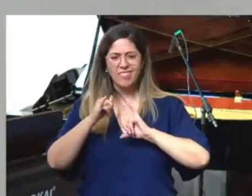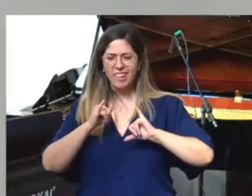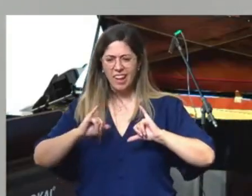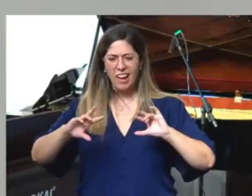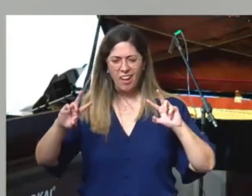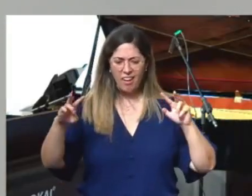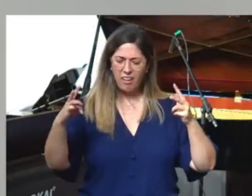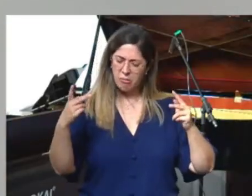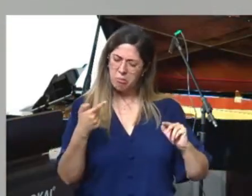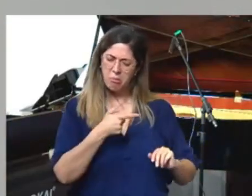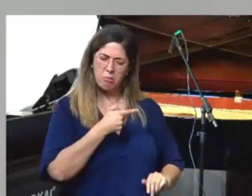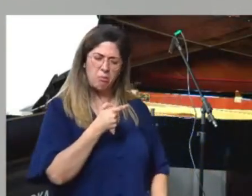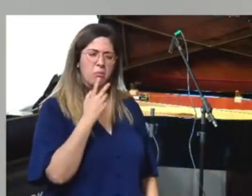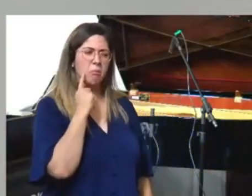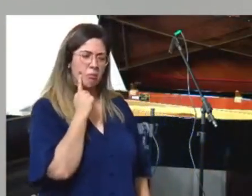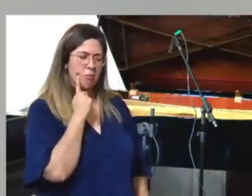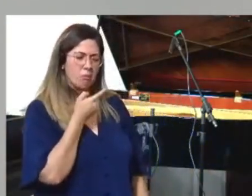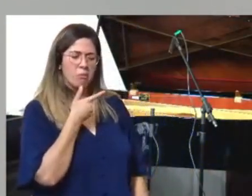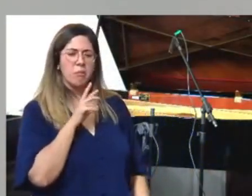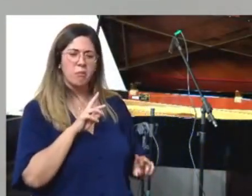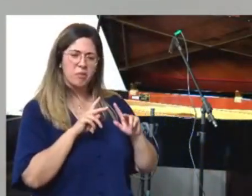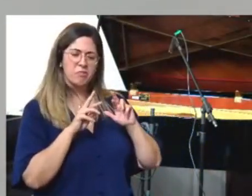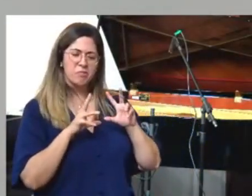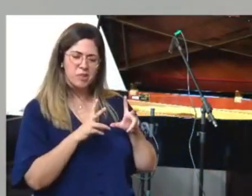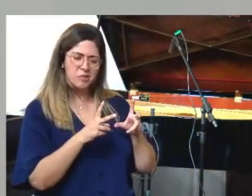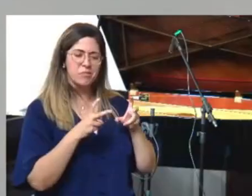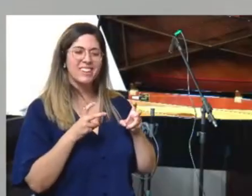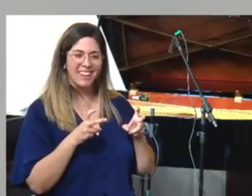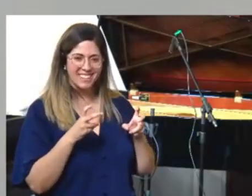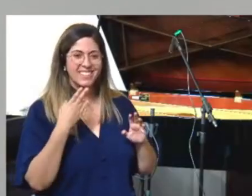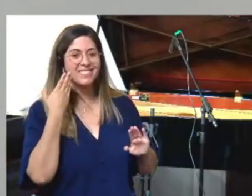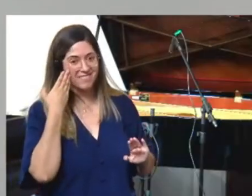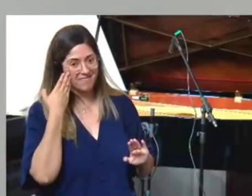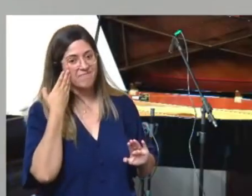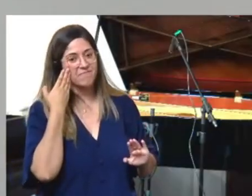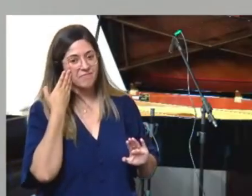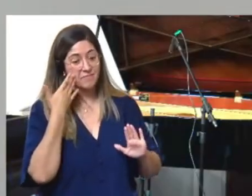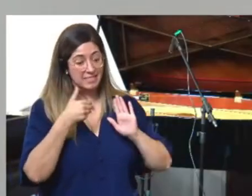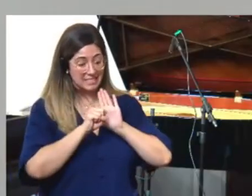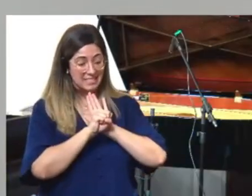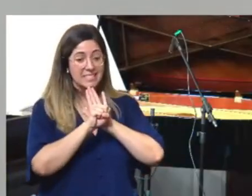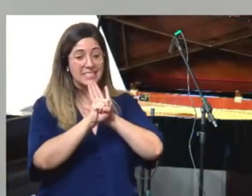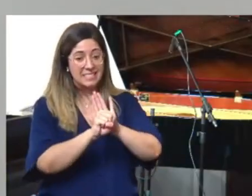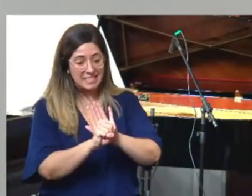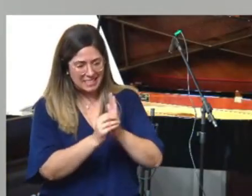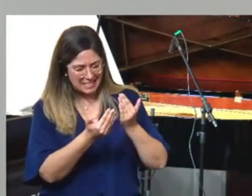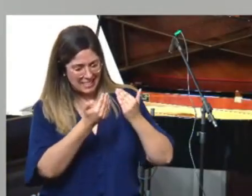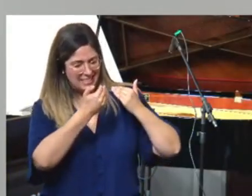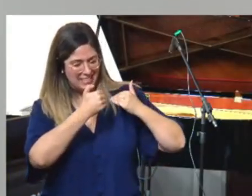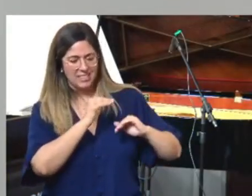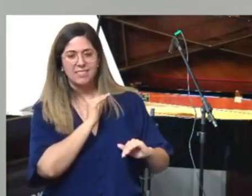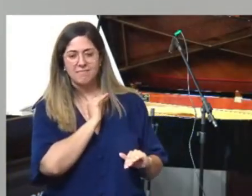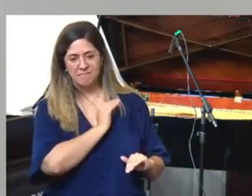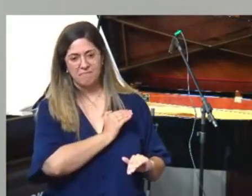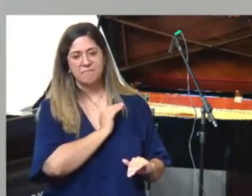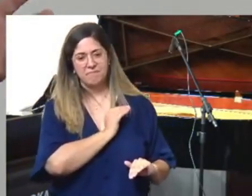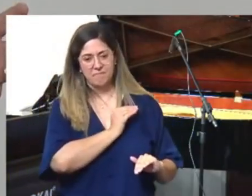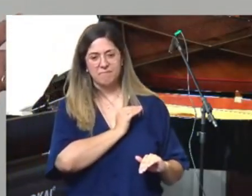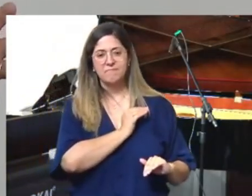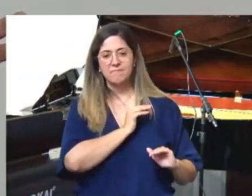Gradativamente, as marcas da graça de Deus se manifestam de